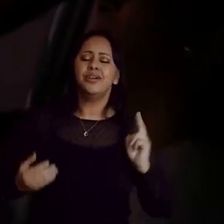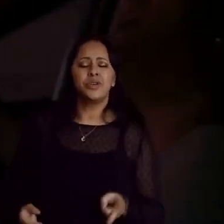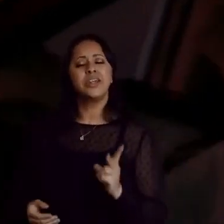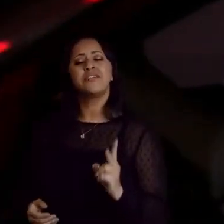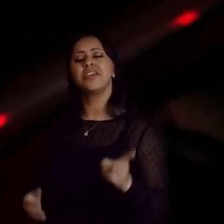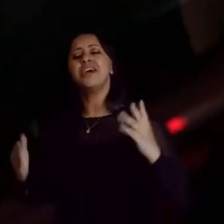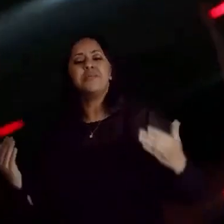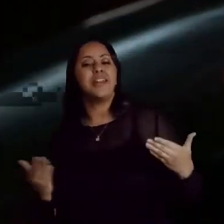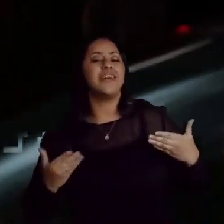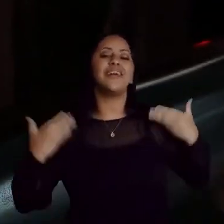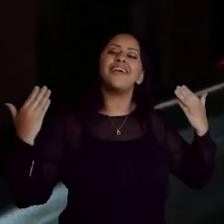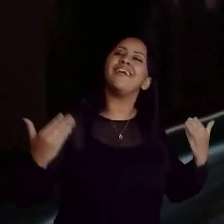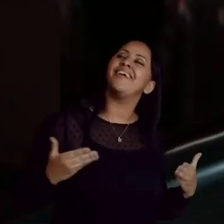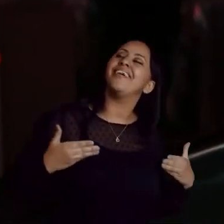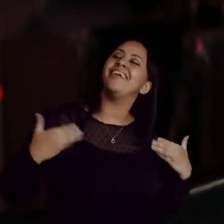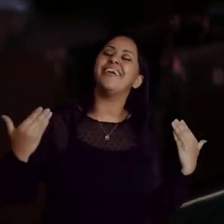alegrarei, todavia me